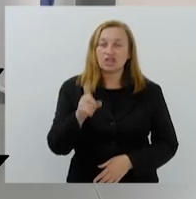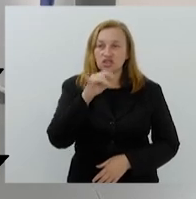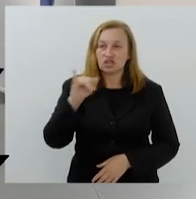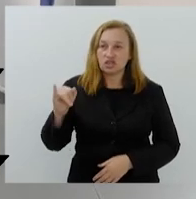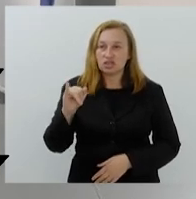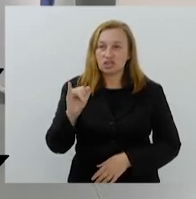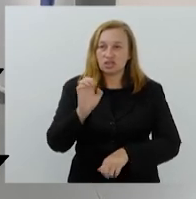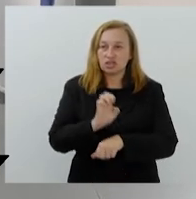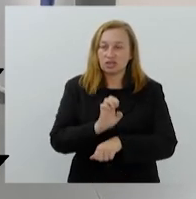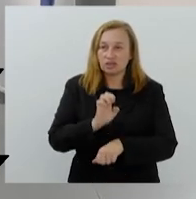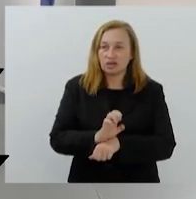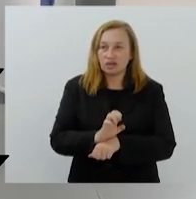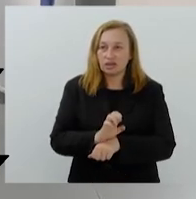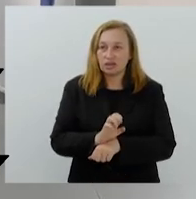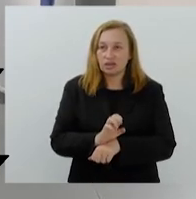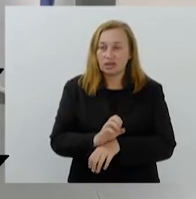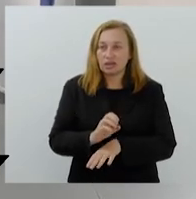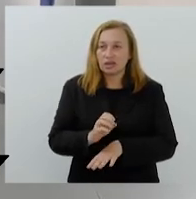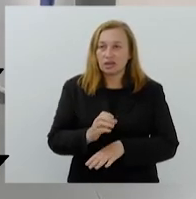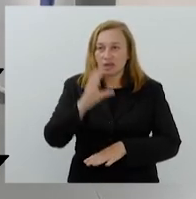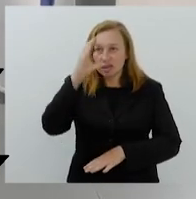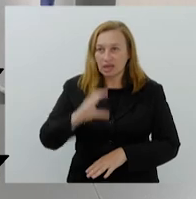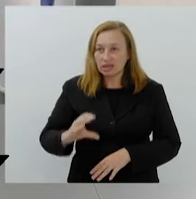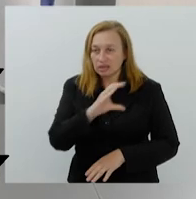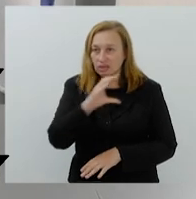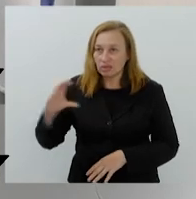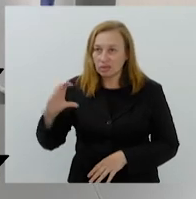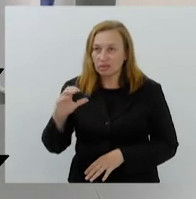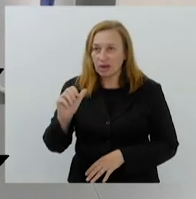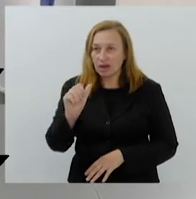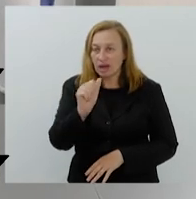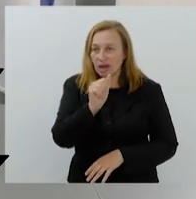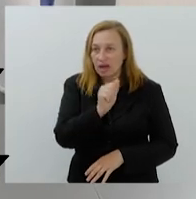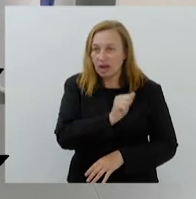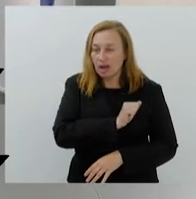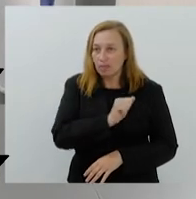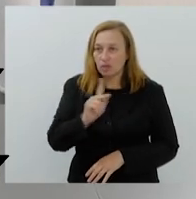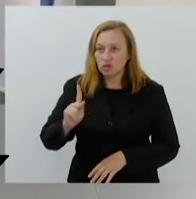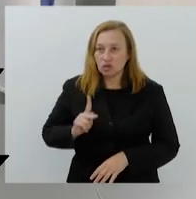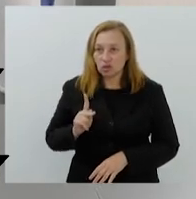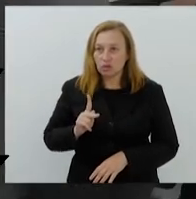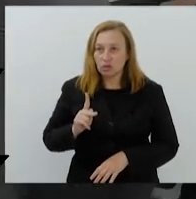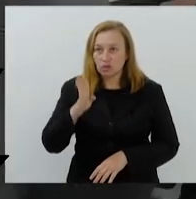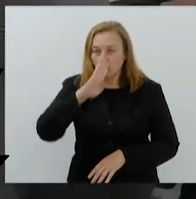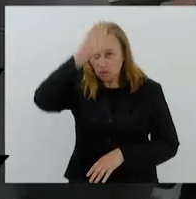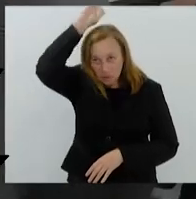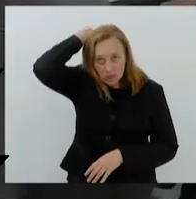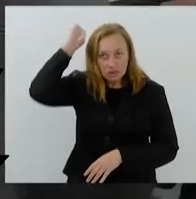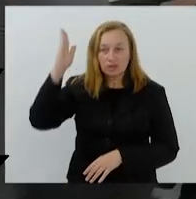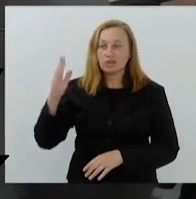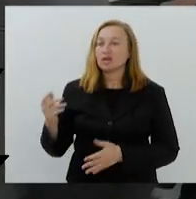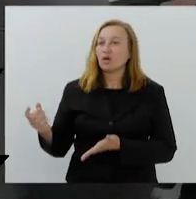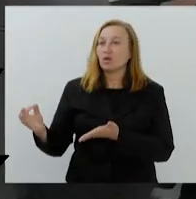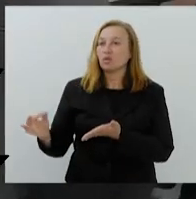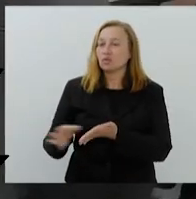Estadual do Católico Apostólico Romano. Eu só vou votar a favor se tiver a coautoria com o deputado Fred